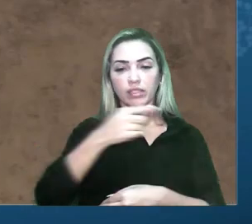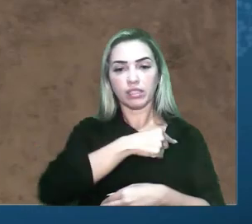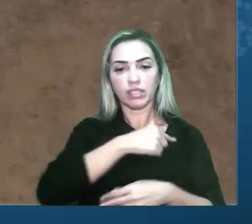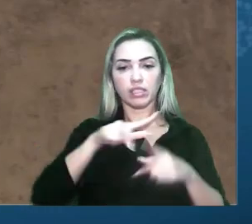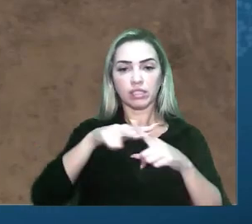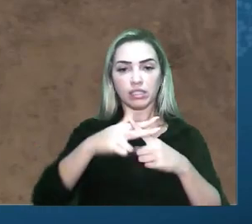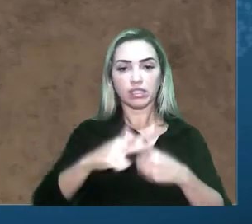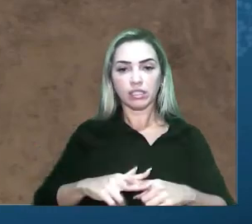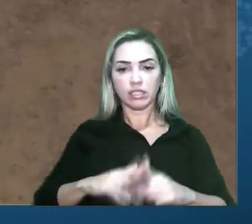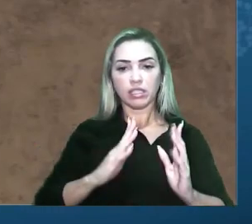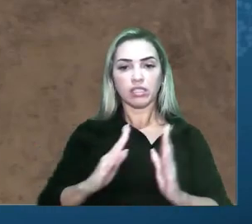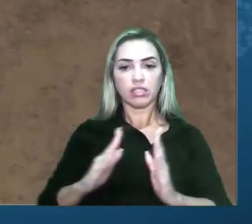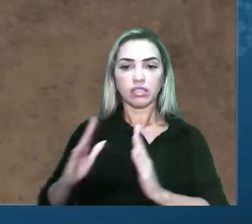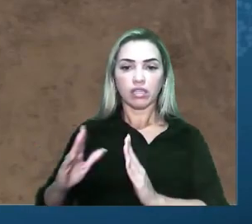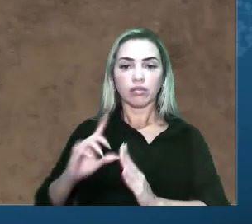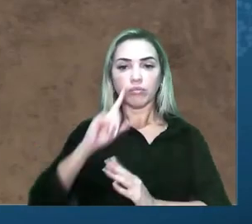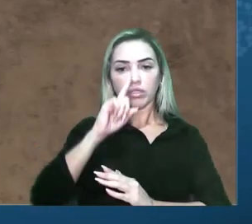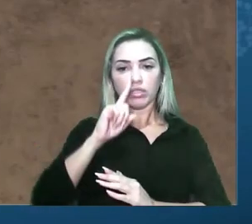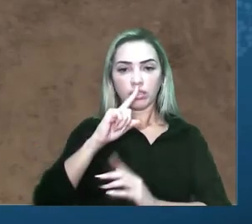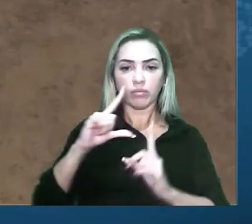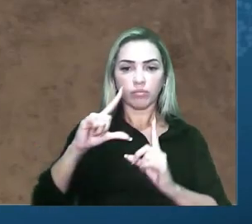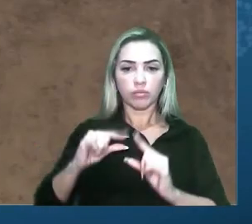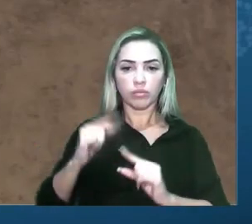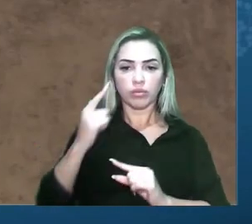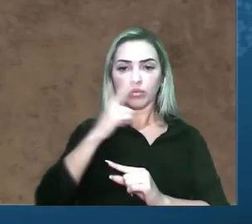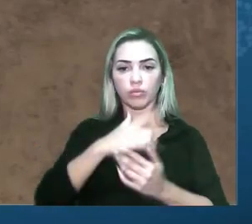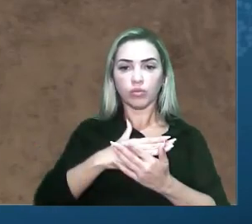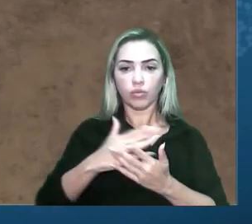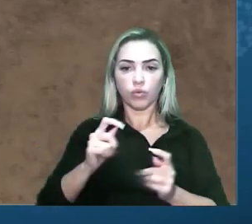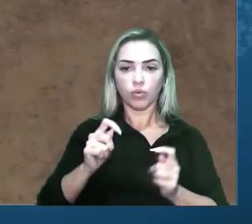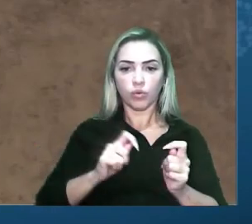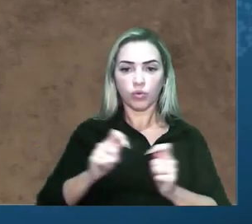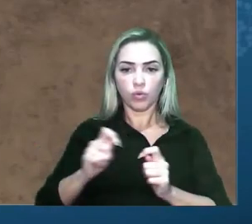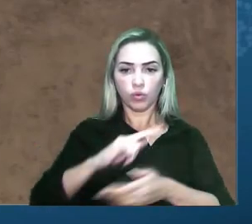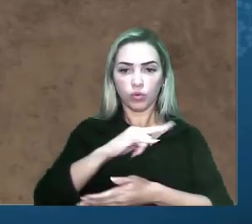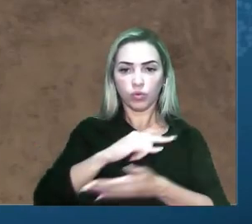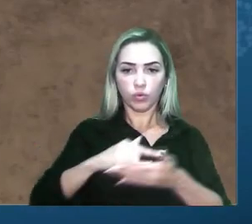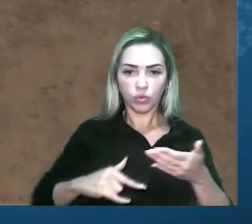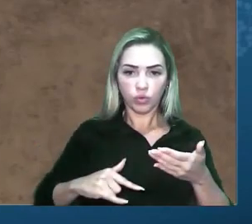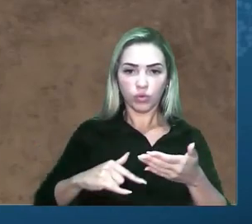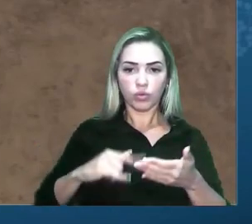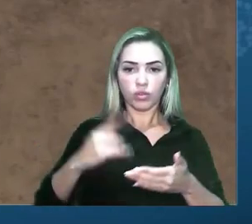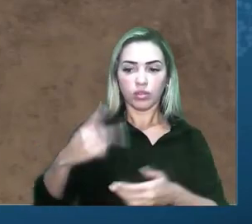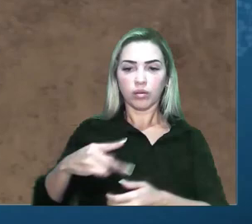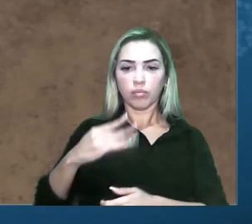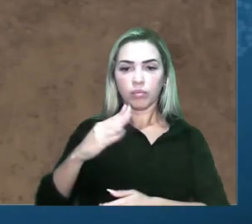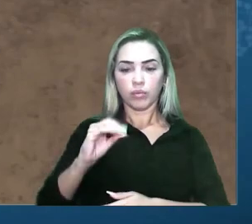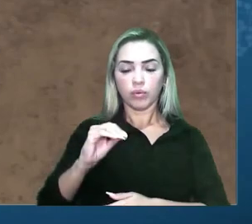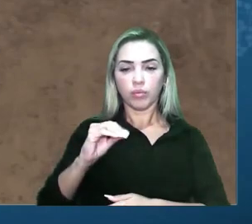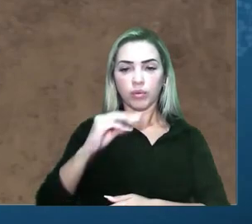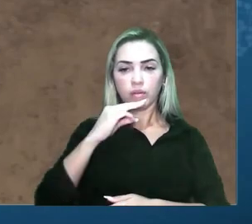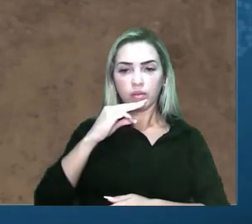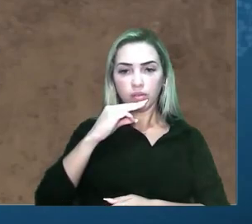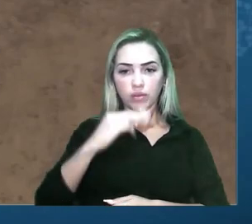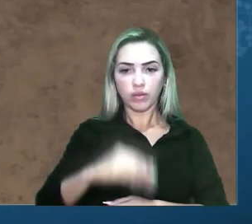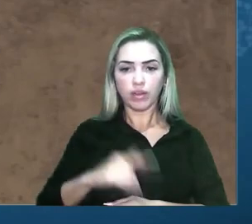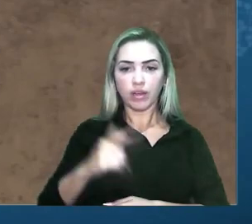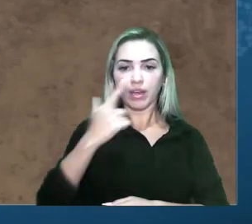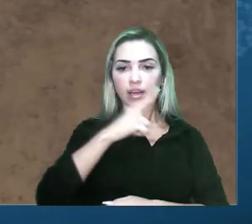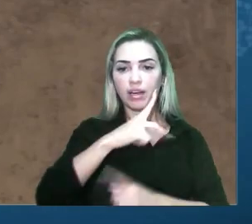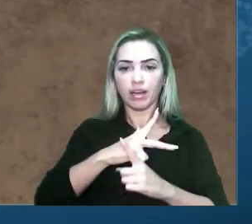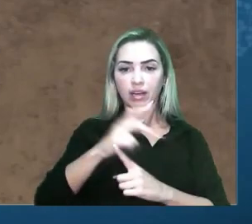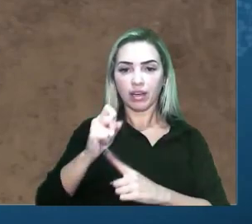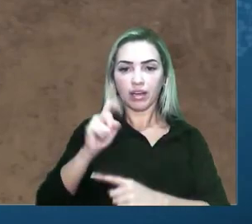a Risk Assessment, which became a Control Strategy Documentation at Biomanguinhos. E a ganhadora, a